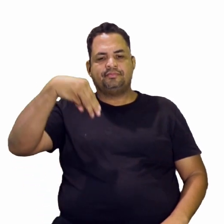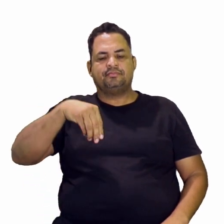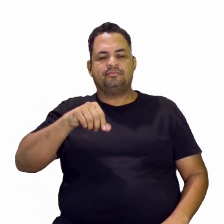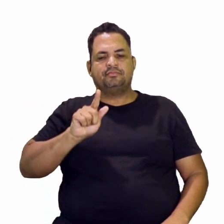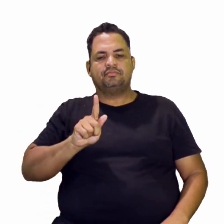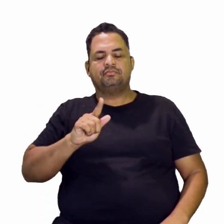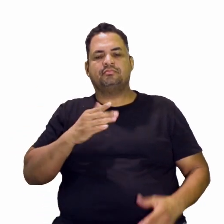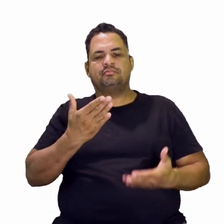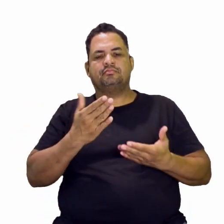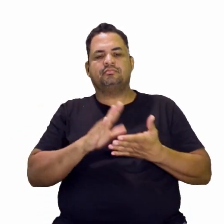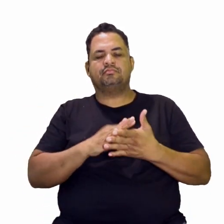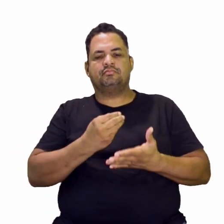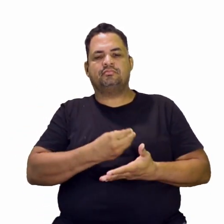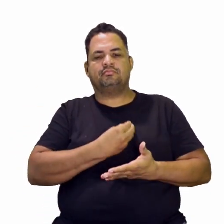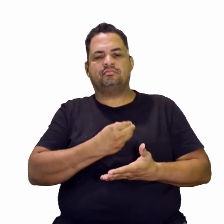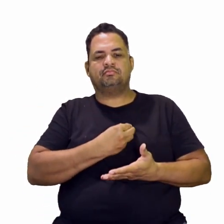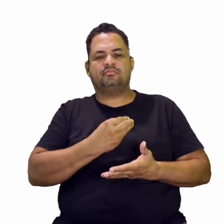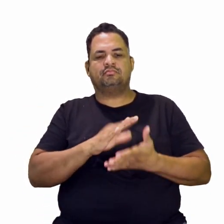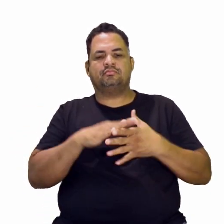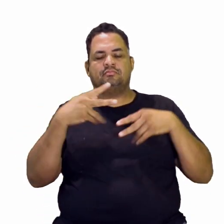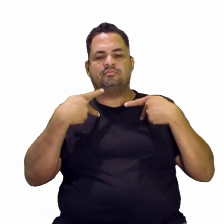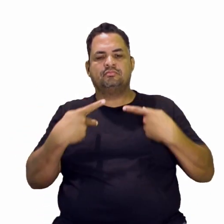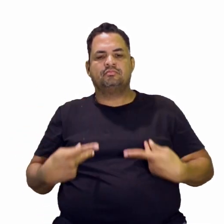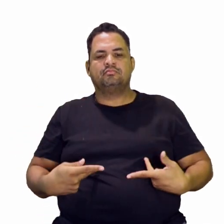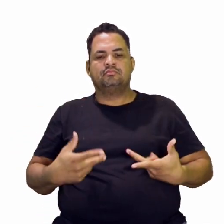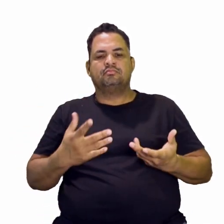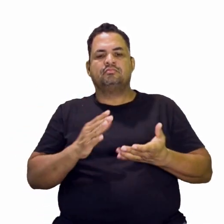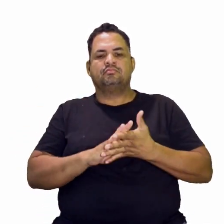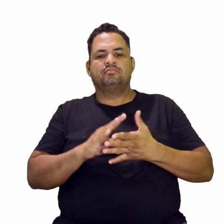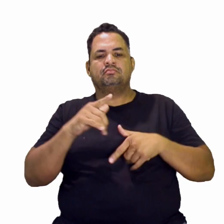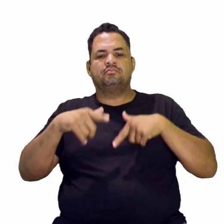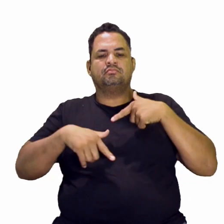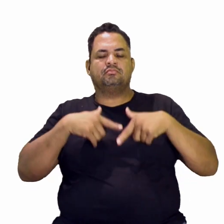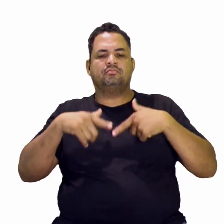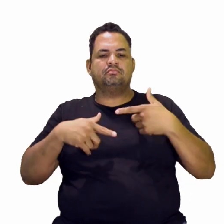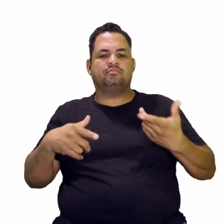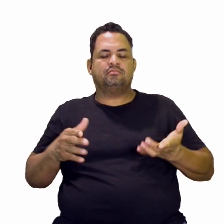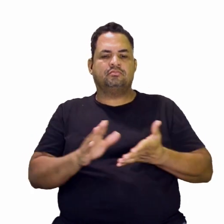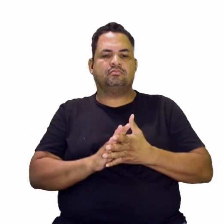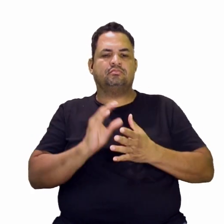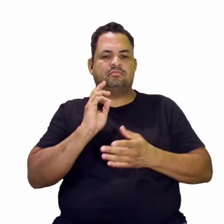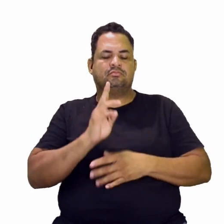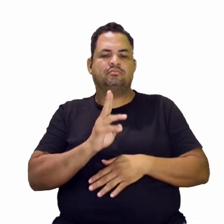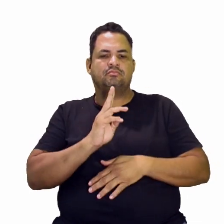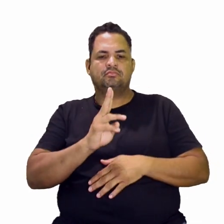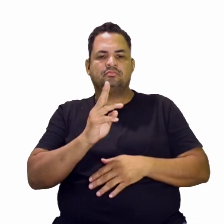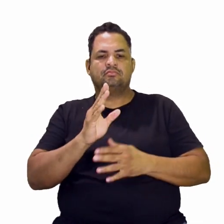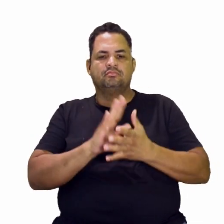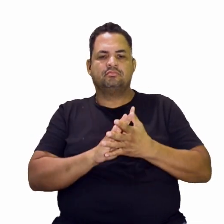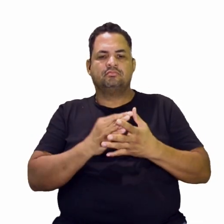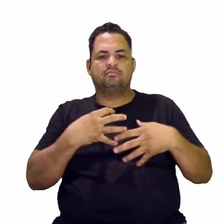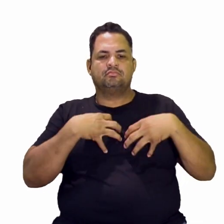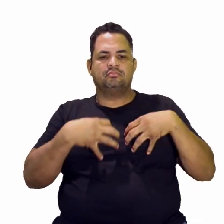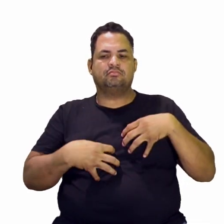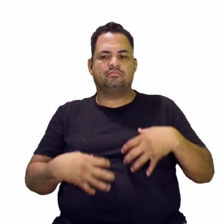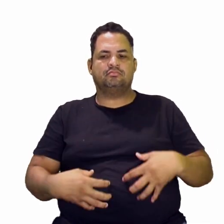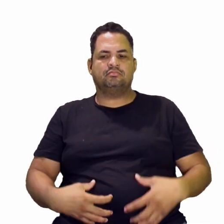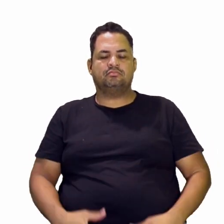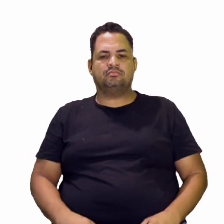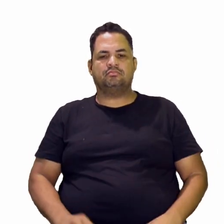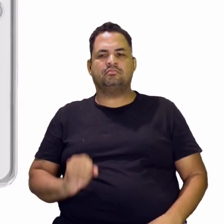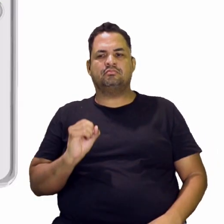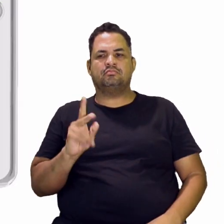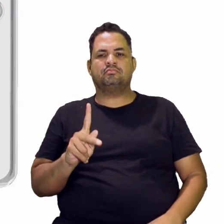estar presente aí no nosso corpo também, tendo funções específicas para manutenção dos nossos organismos,